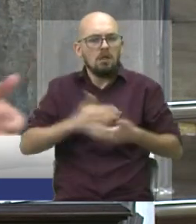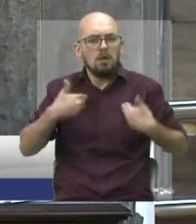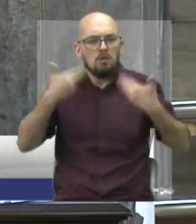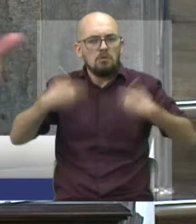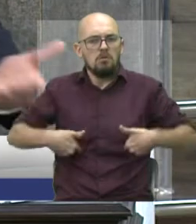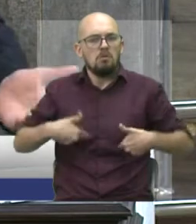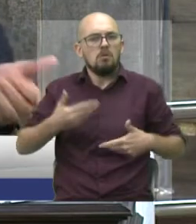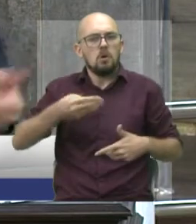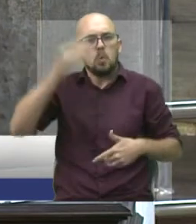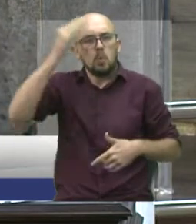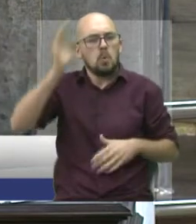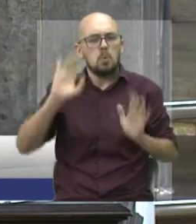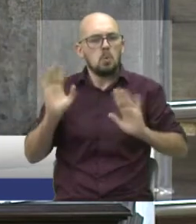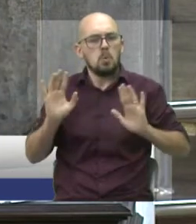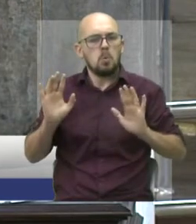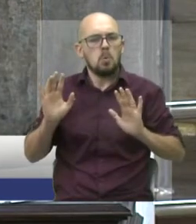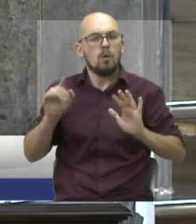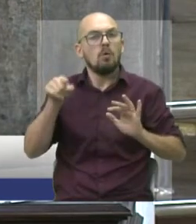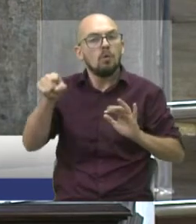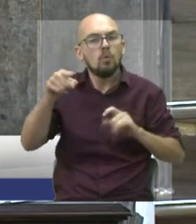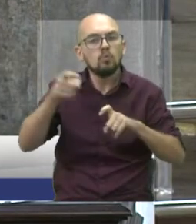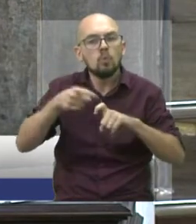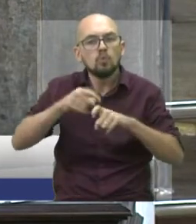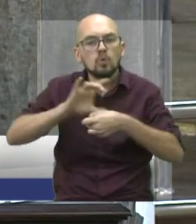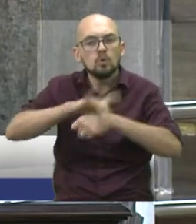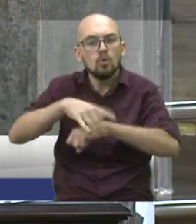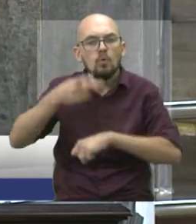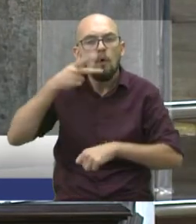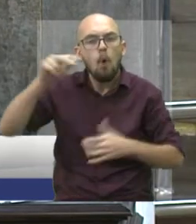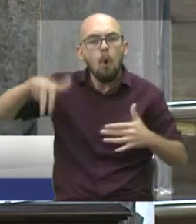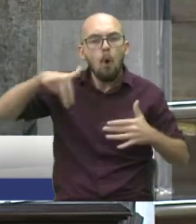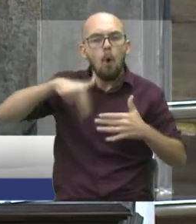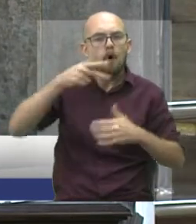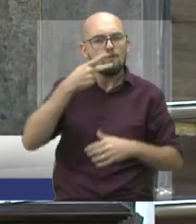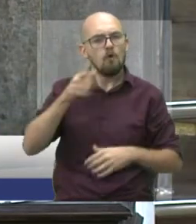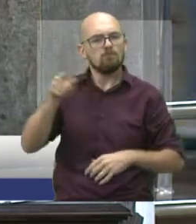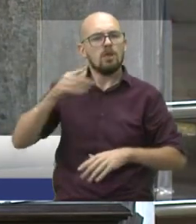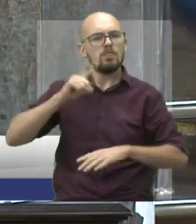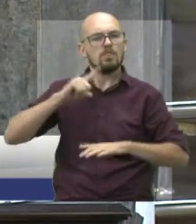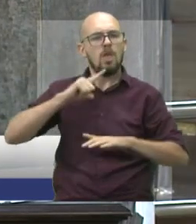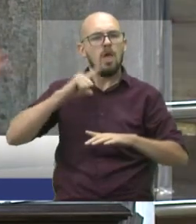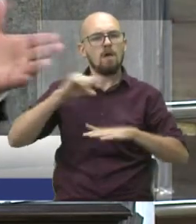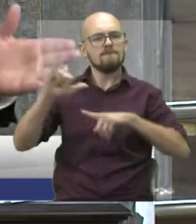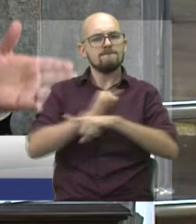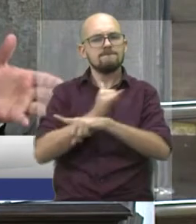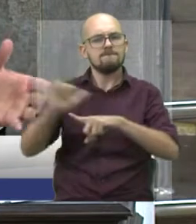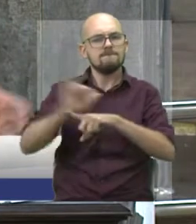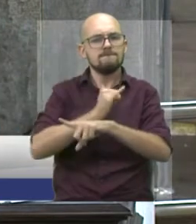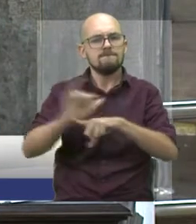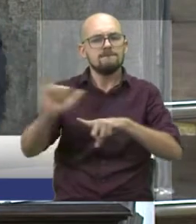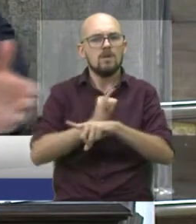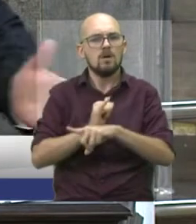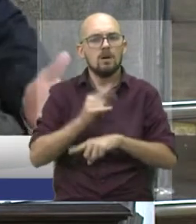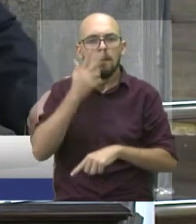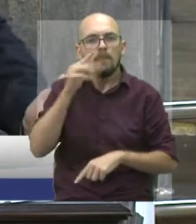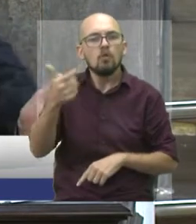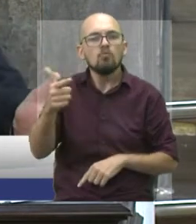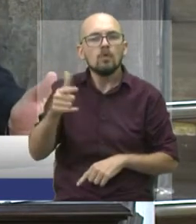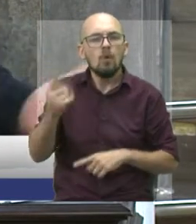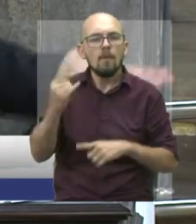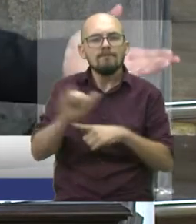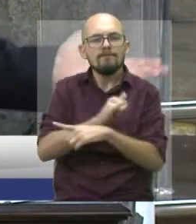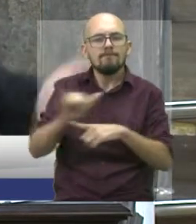O senhor chegou a falar aqui que o senhor tem bala na agulha, que o senhor não tem uma bala, que o senhor tem um